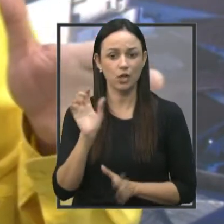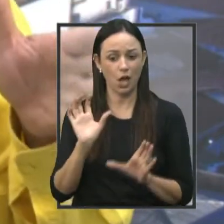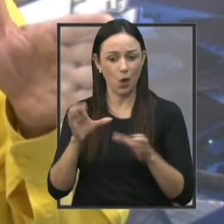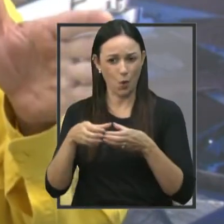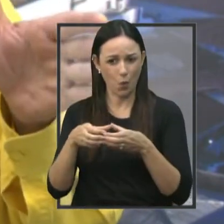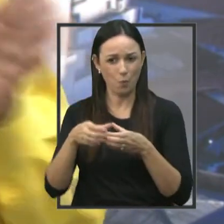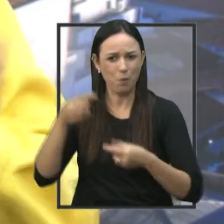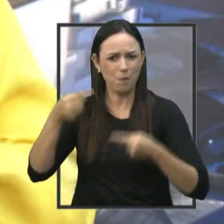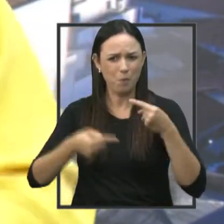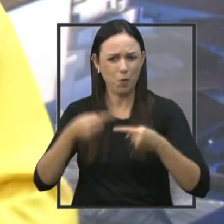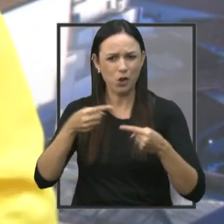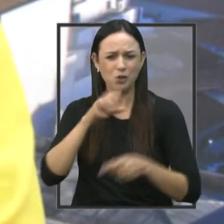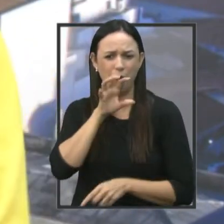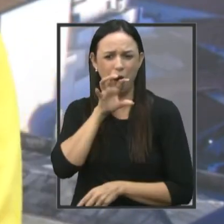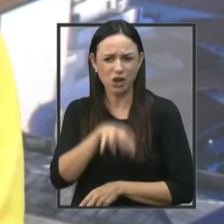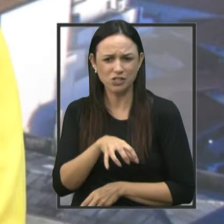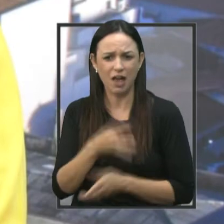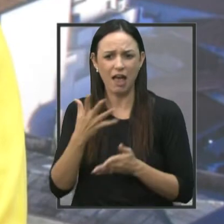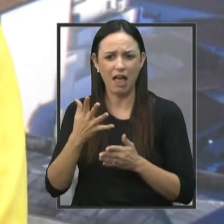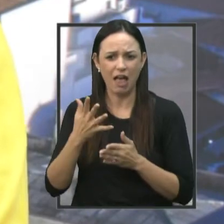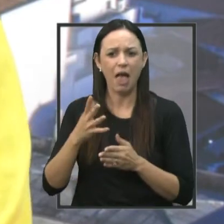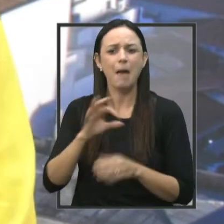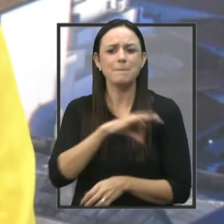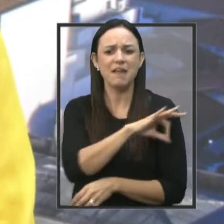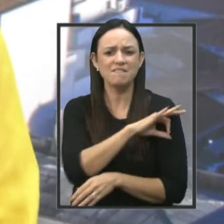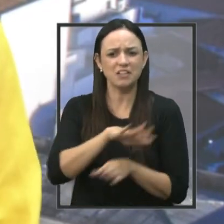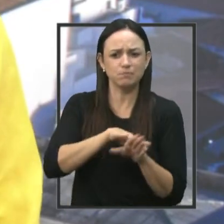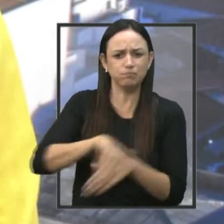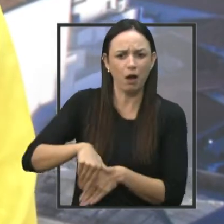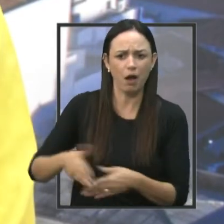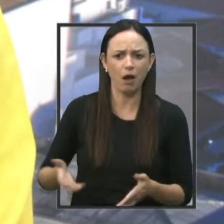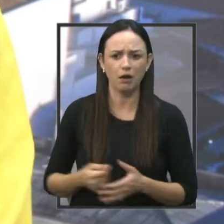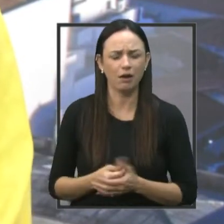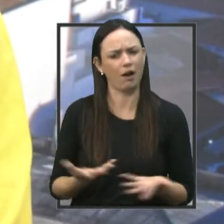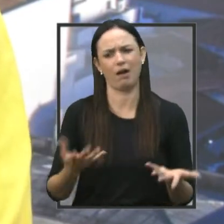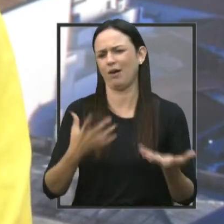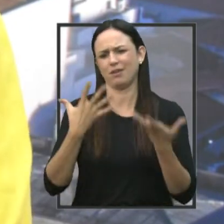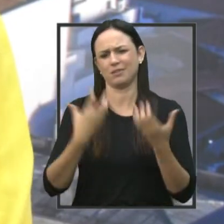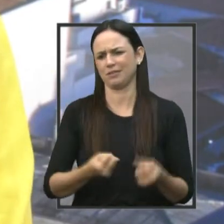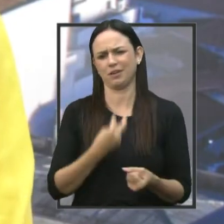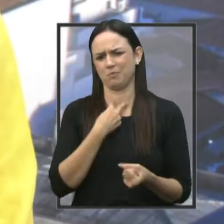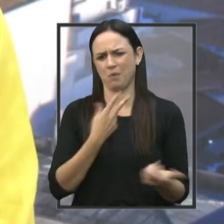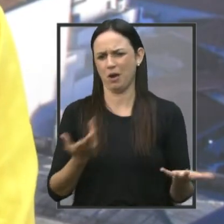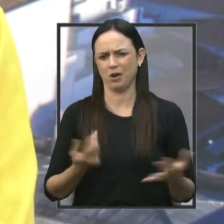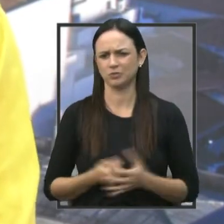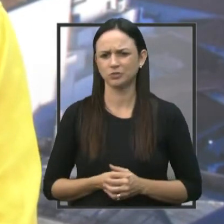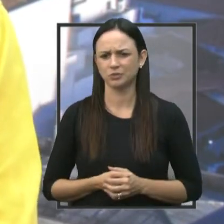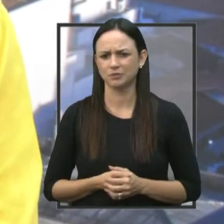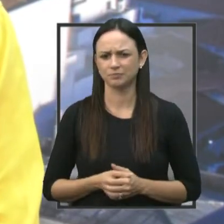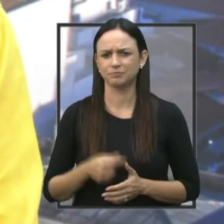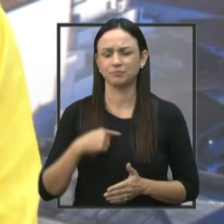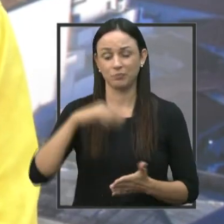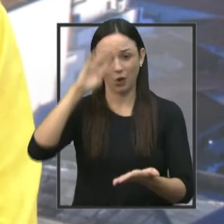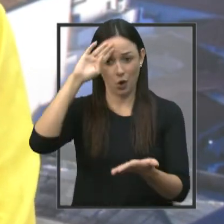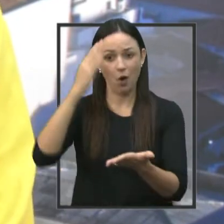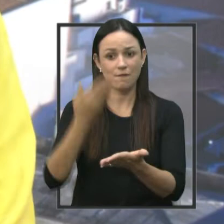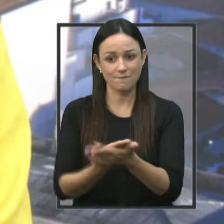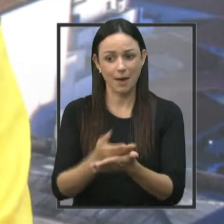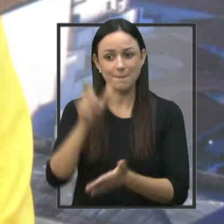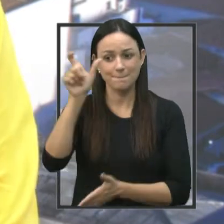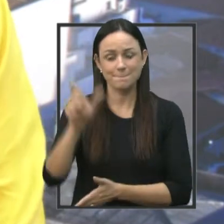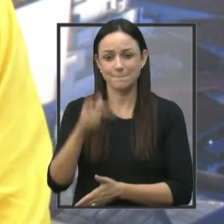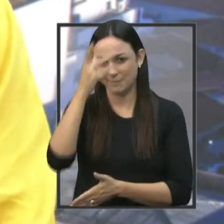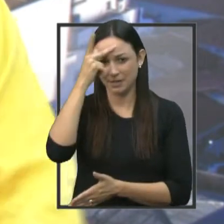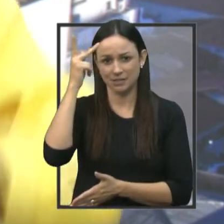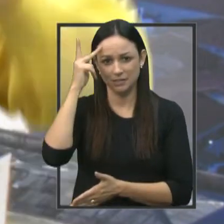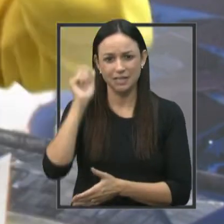nojento querendo derrubar o prefeito. É inaceitável isso. a gente tem que confiar em pessoas. A gente não pode esperar